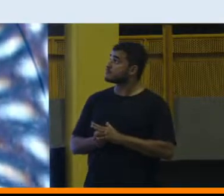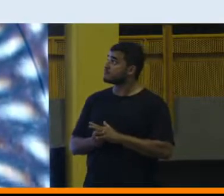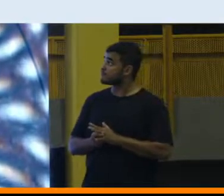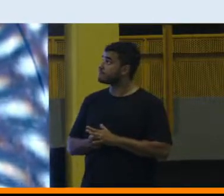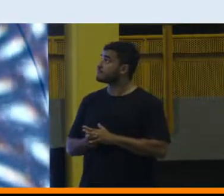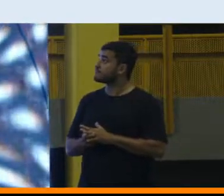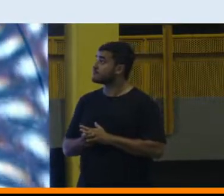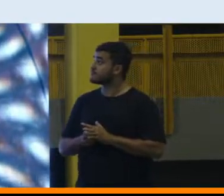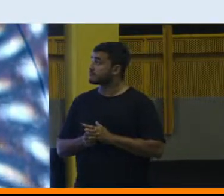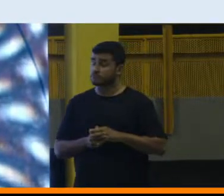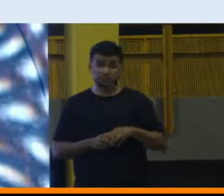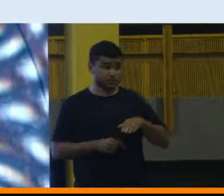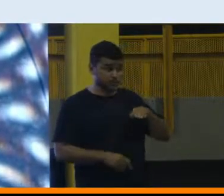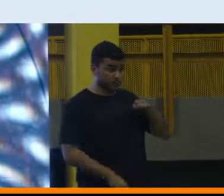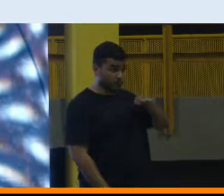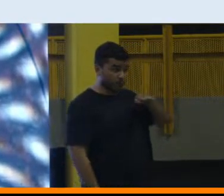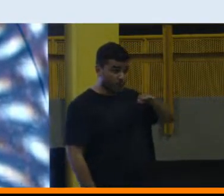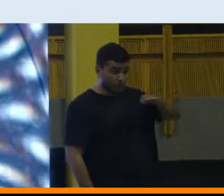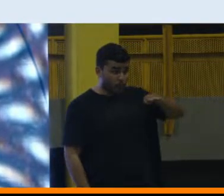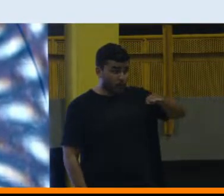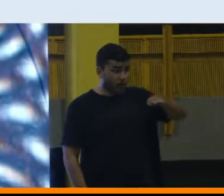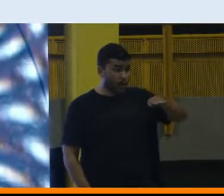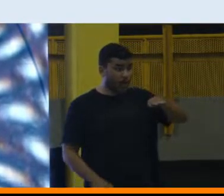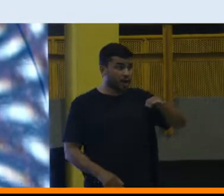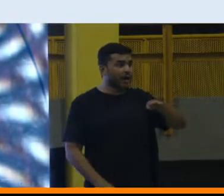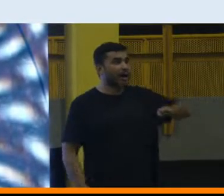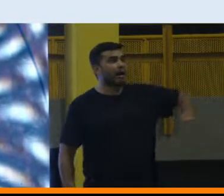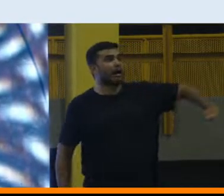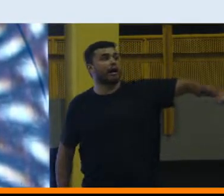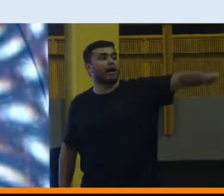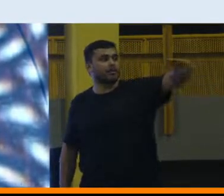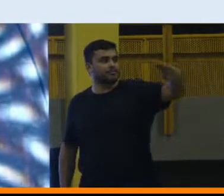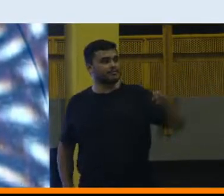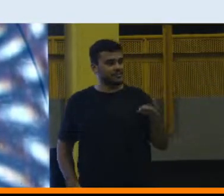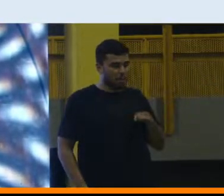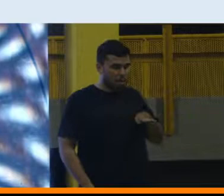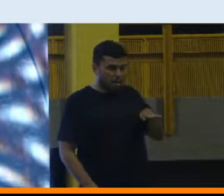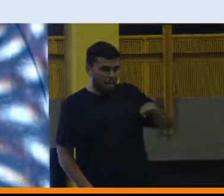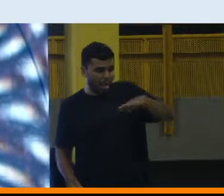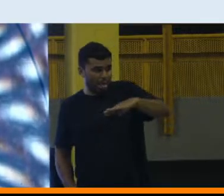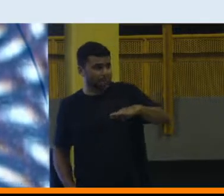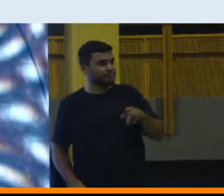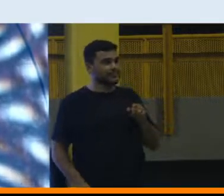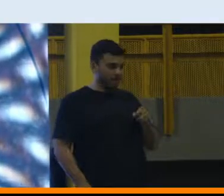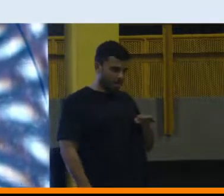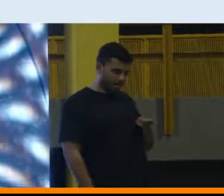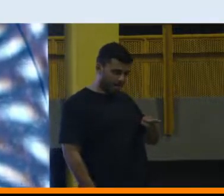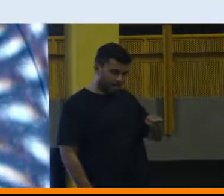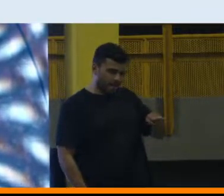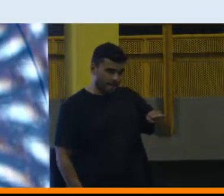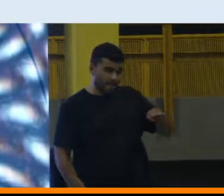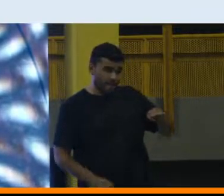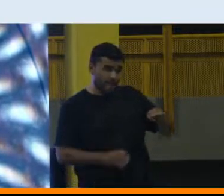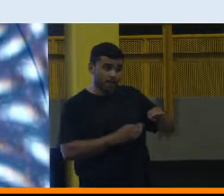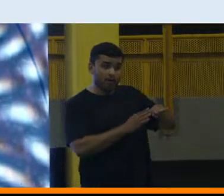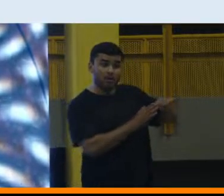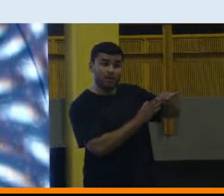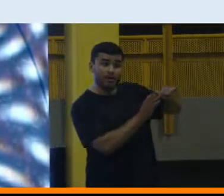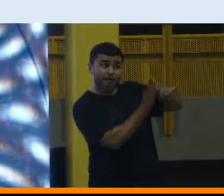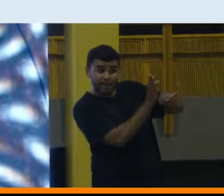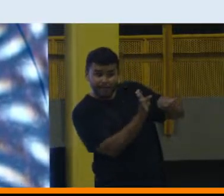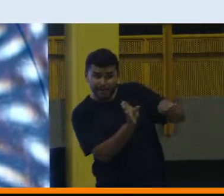Eles entram na curva por fora da curva, depois vão para a região de dentro